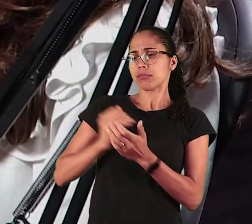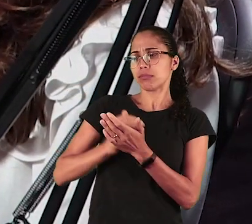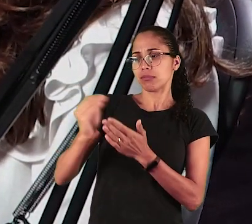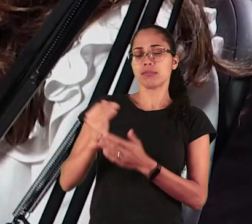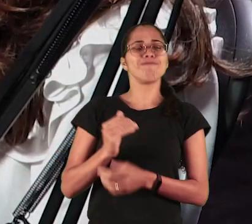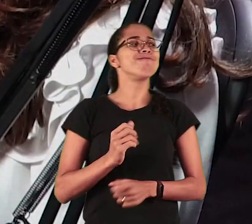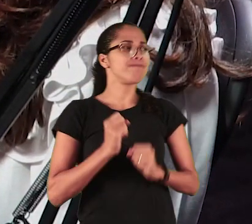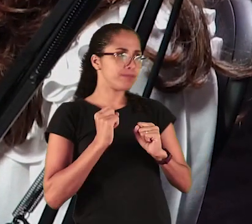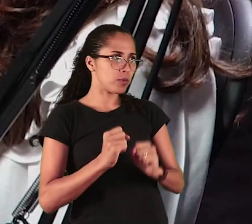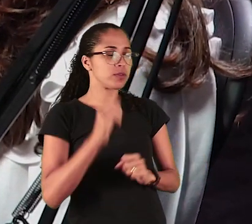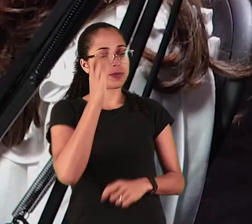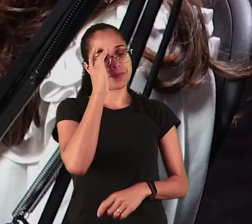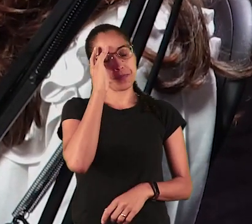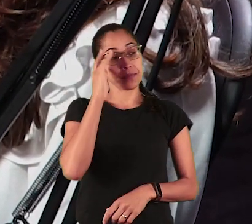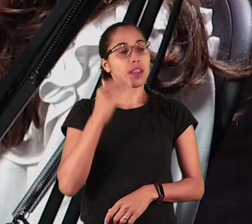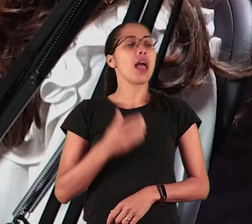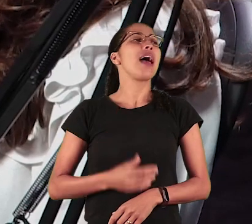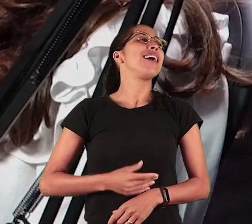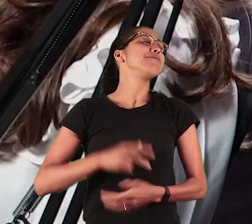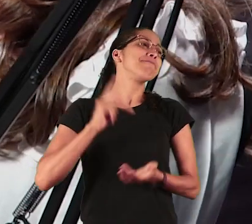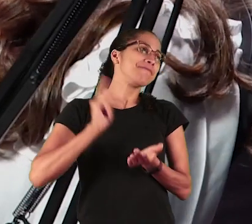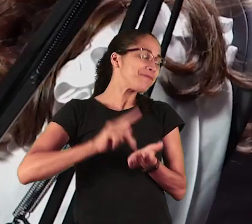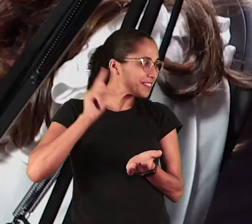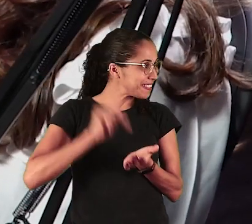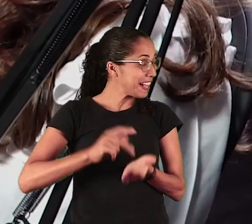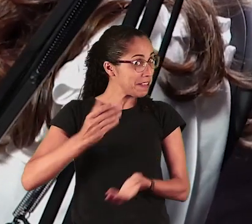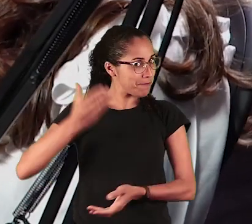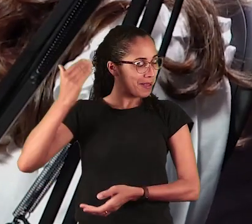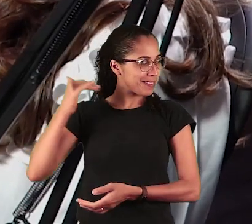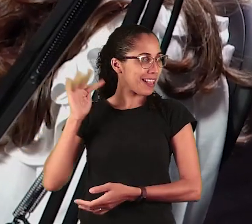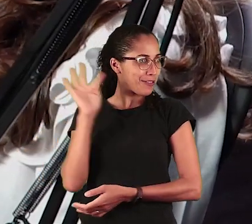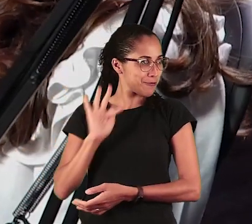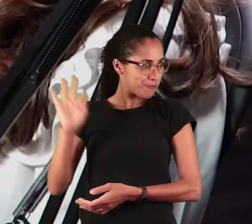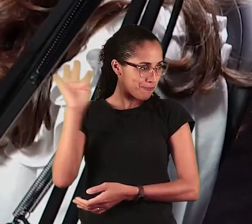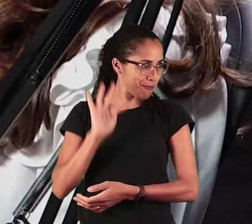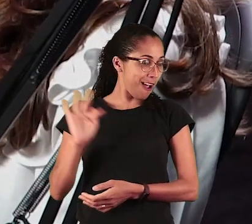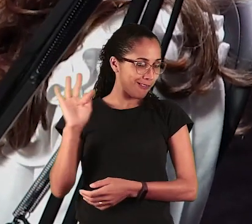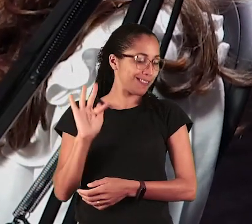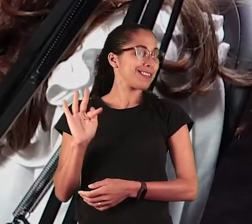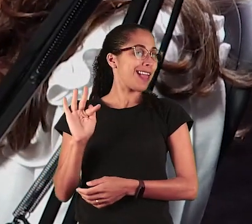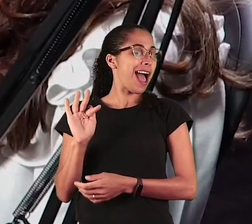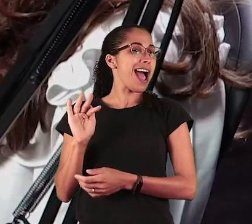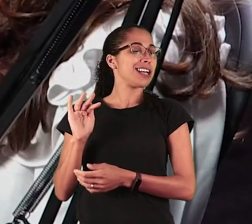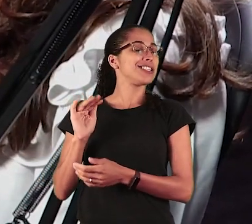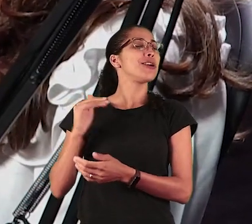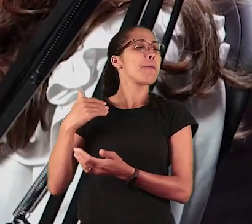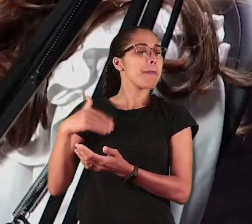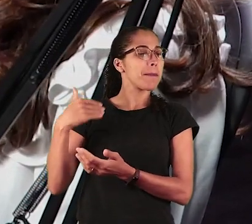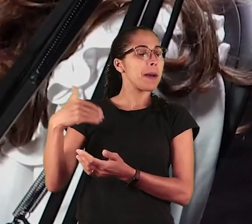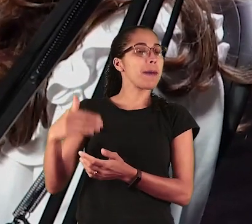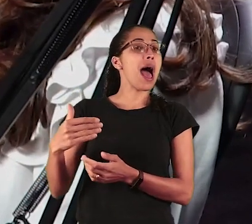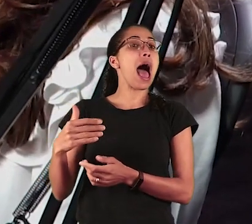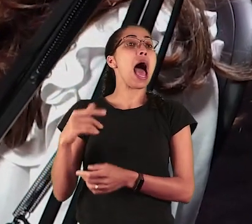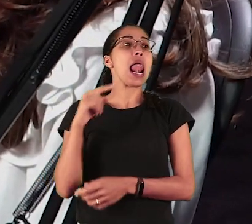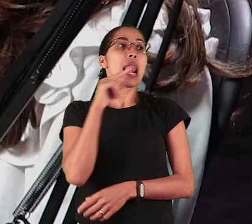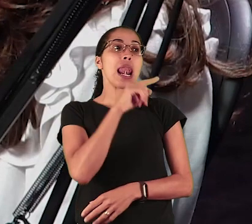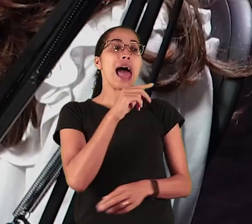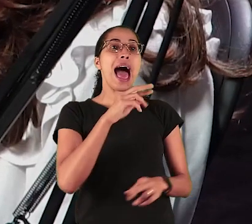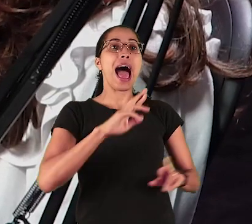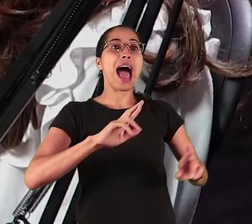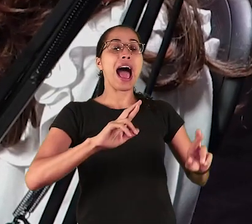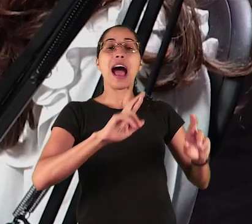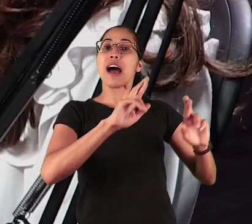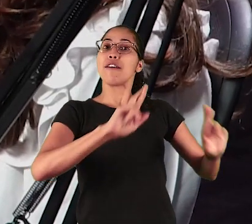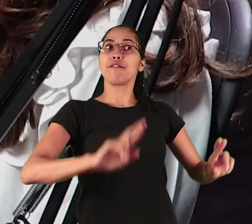quando eu tava da faculdade eu fiz GV né eu tava eu queria eu fiz um intercâmbio para França e tudo que eu queria era trabalhar